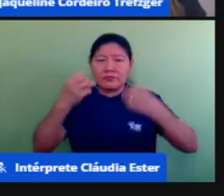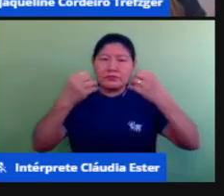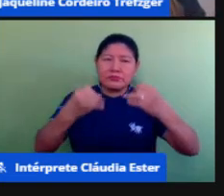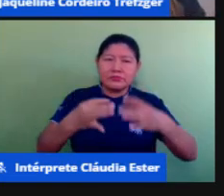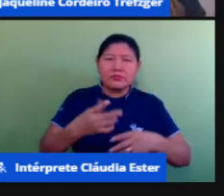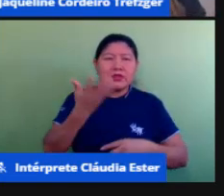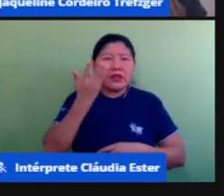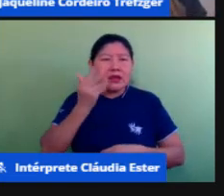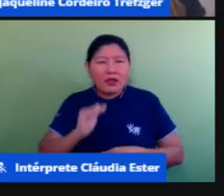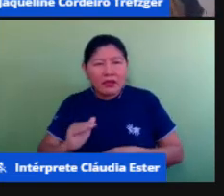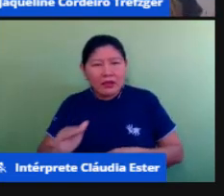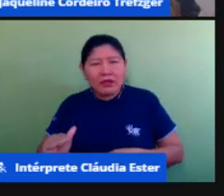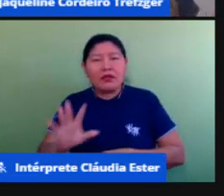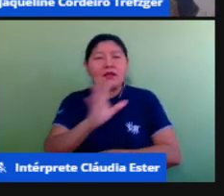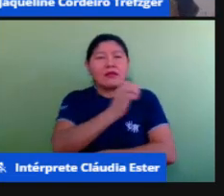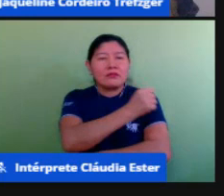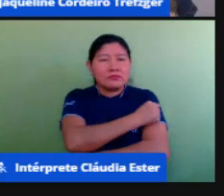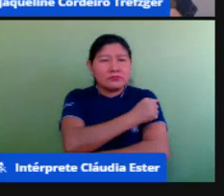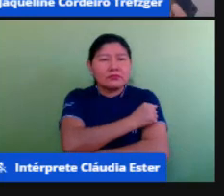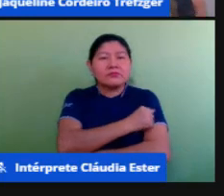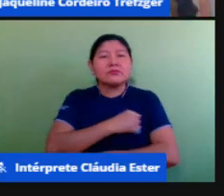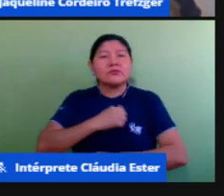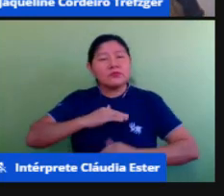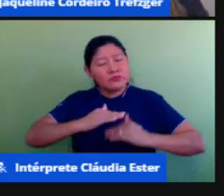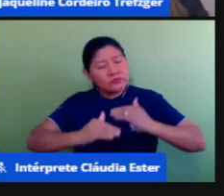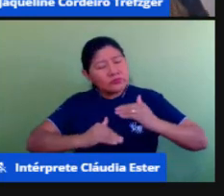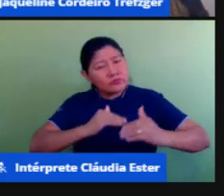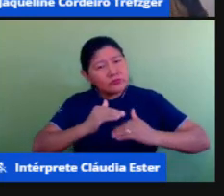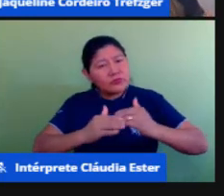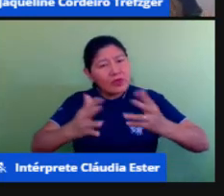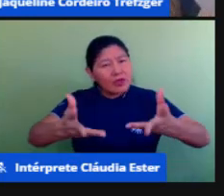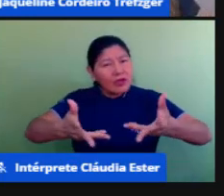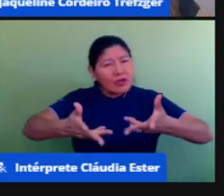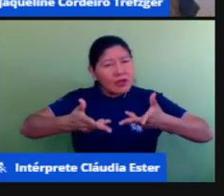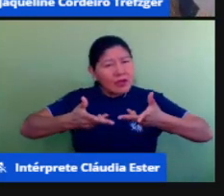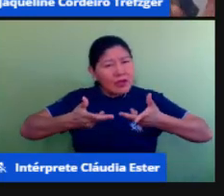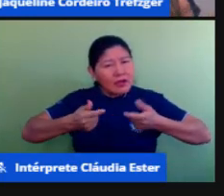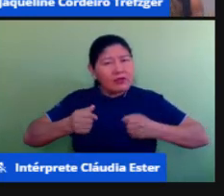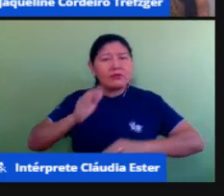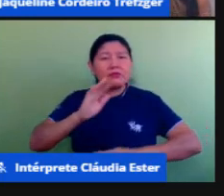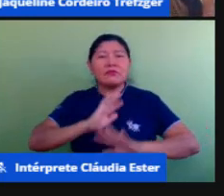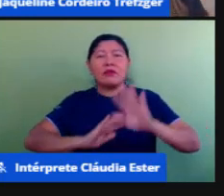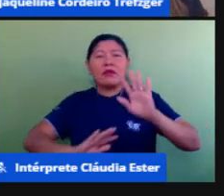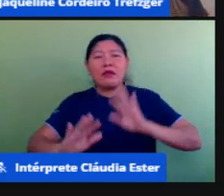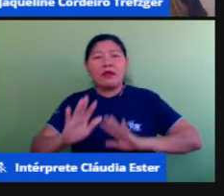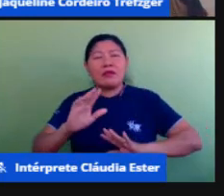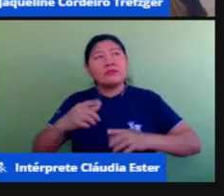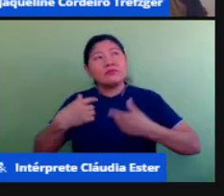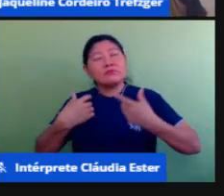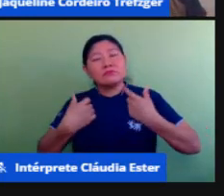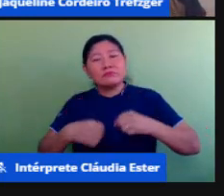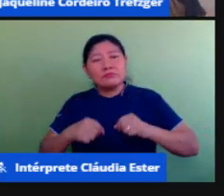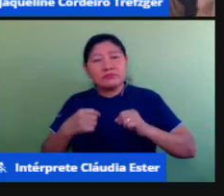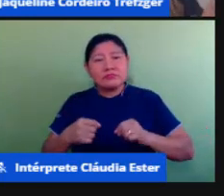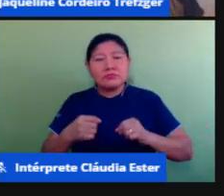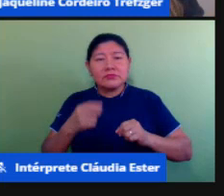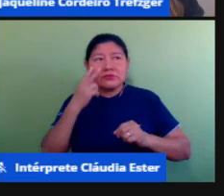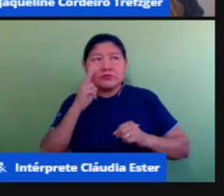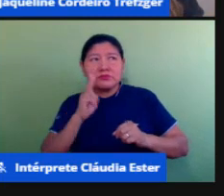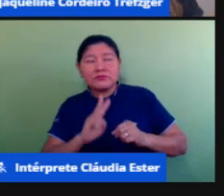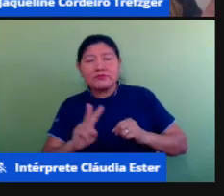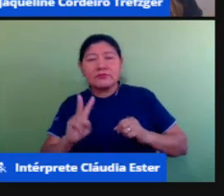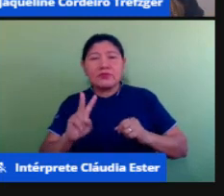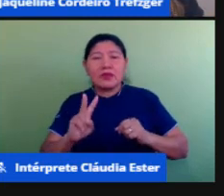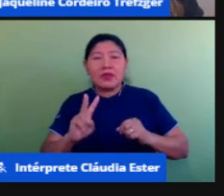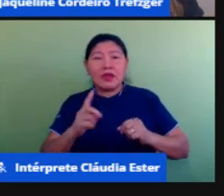frente à sua realidade social, que muitas vezes é ou não excludente. O instrumento de diagnóstico parece que ser o